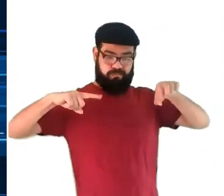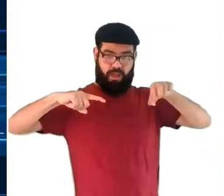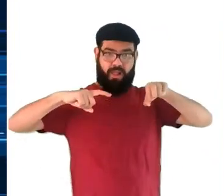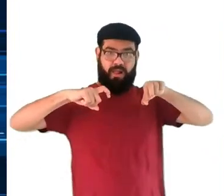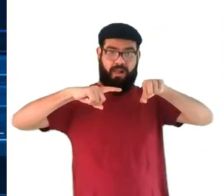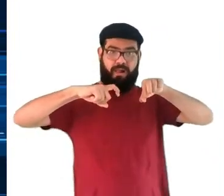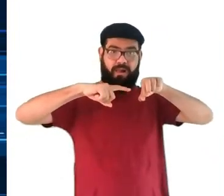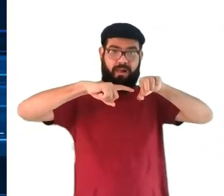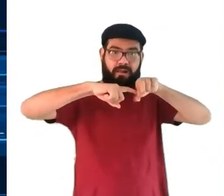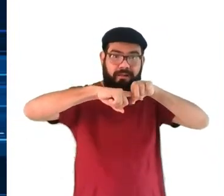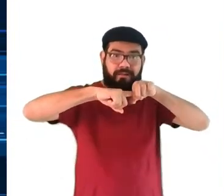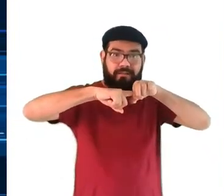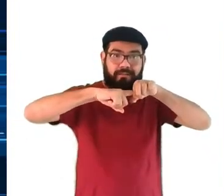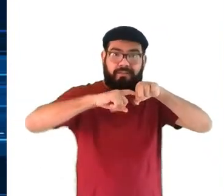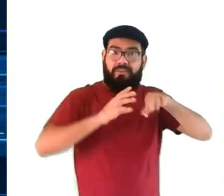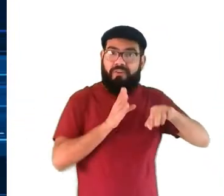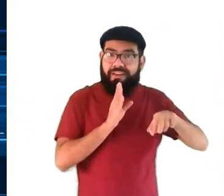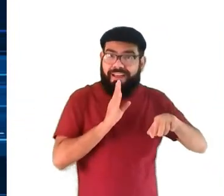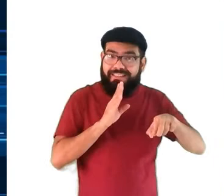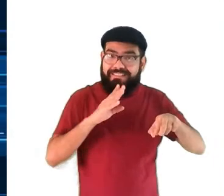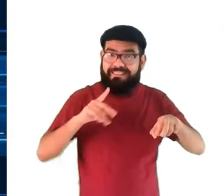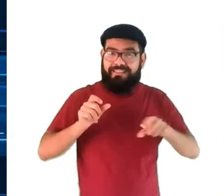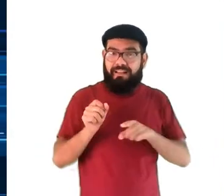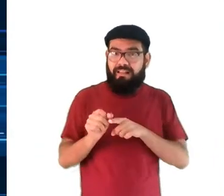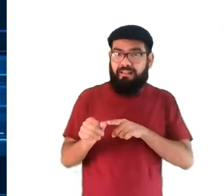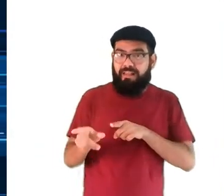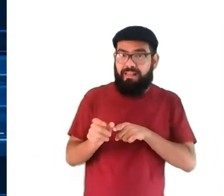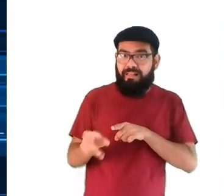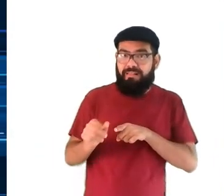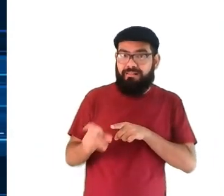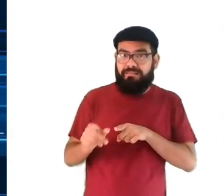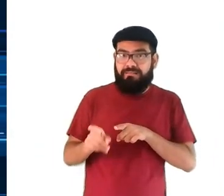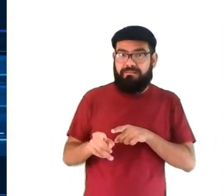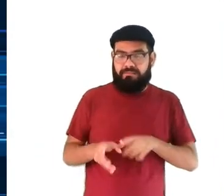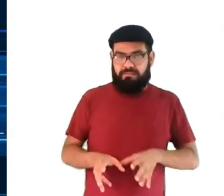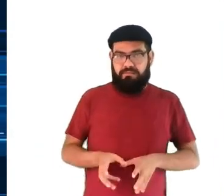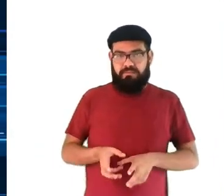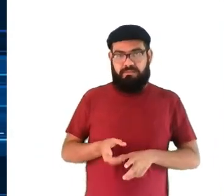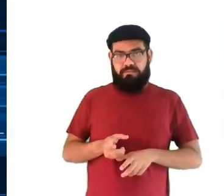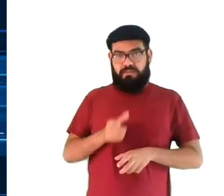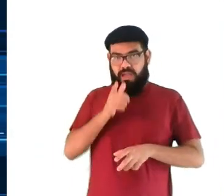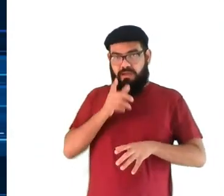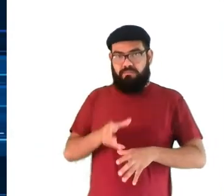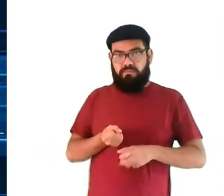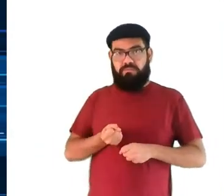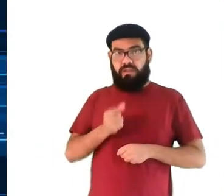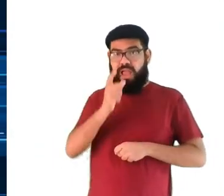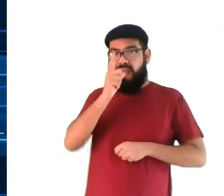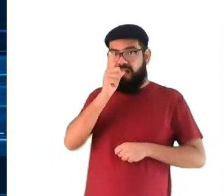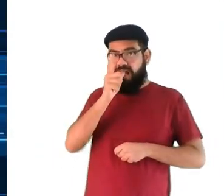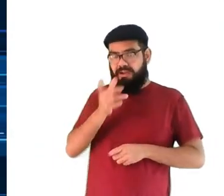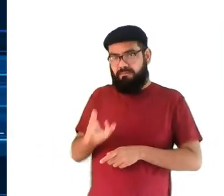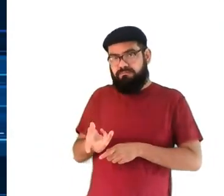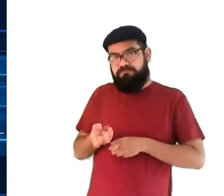é ejaculação, né? São contrações musculares que acontecem no pênis. Para o quê?